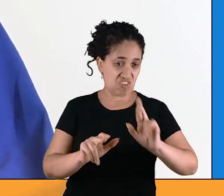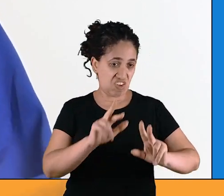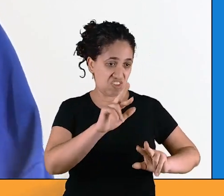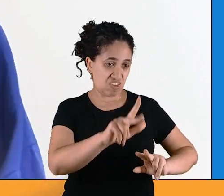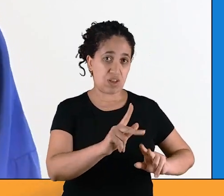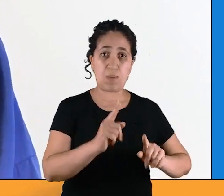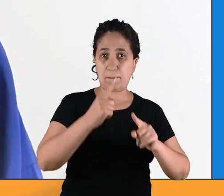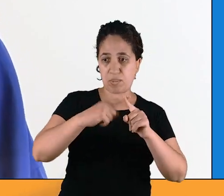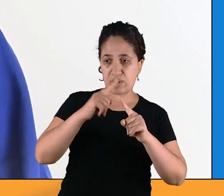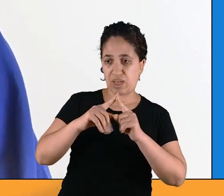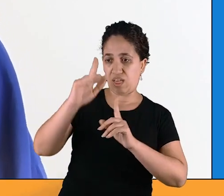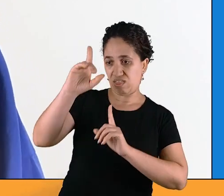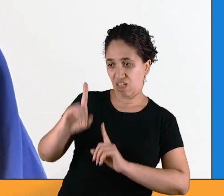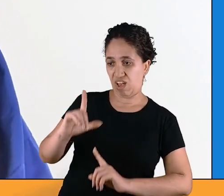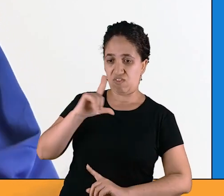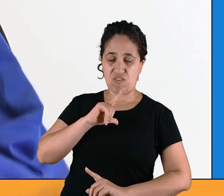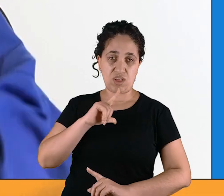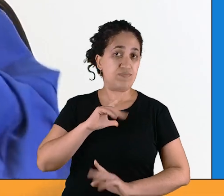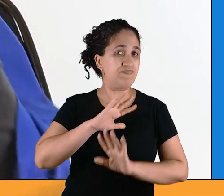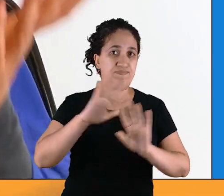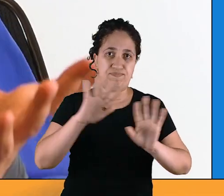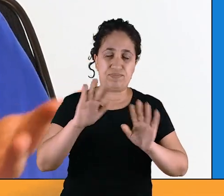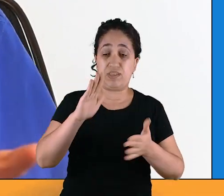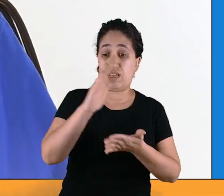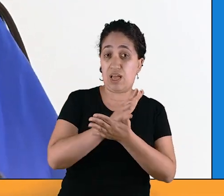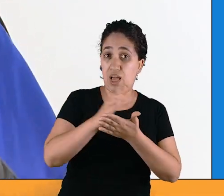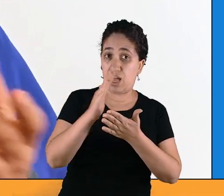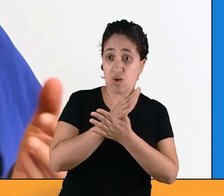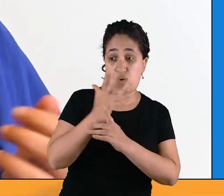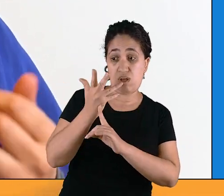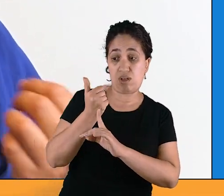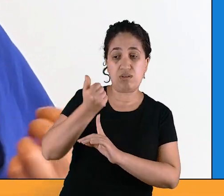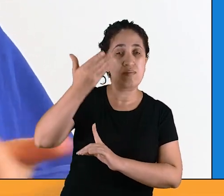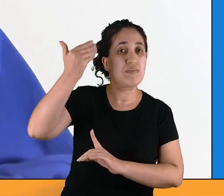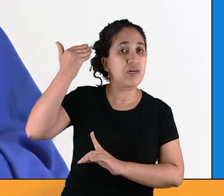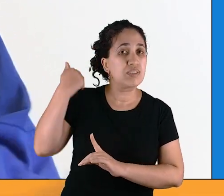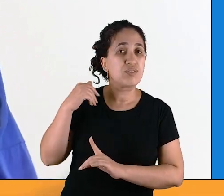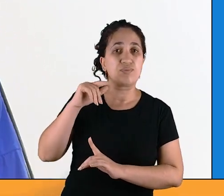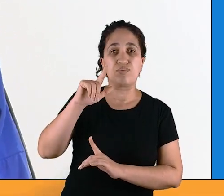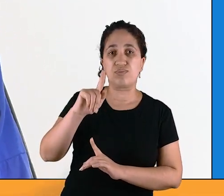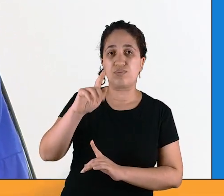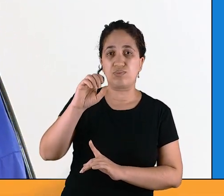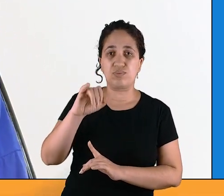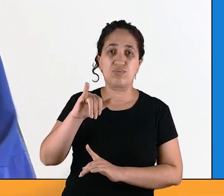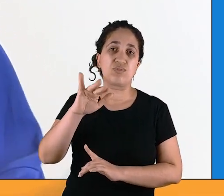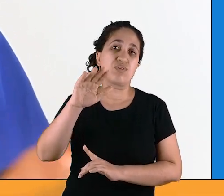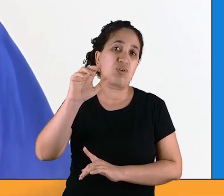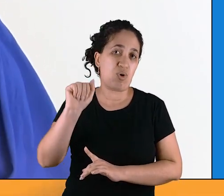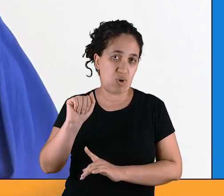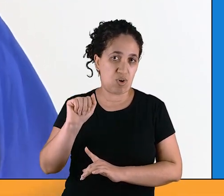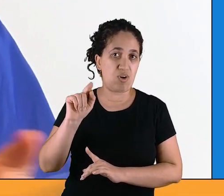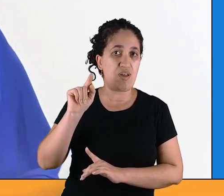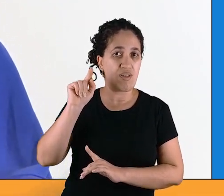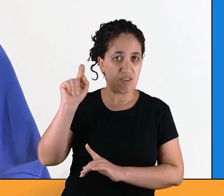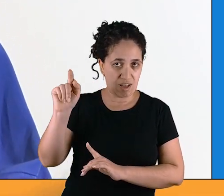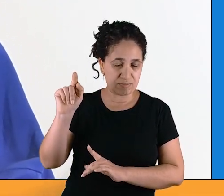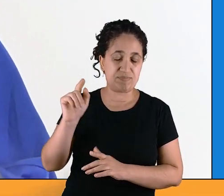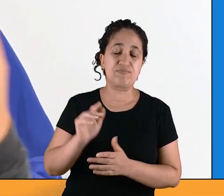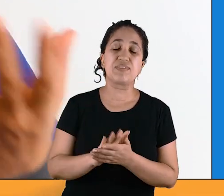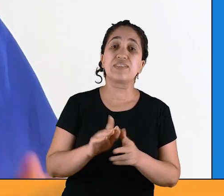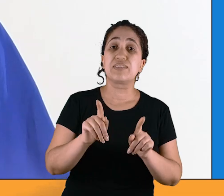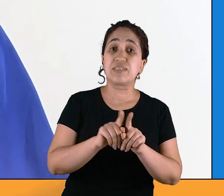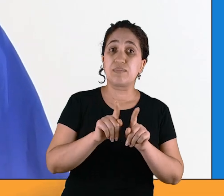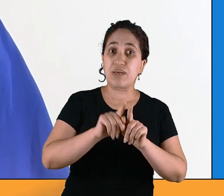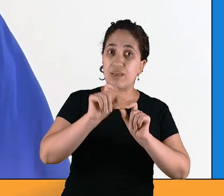né, pela presença da deficiência. Então, entre alguns artistas do passado, a gente pode falar do Goya, um artista da corte